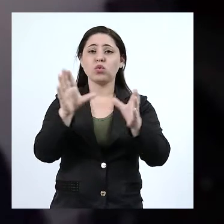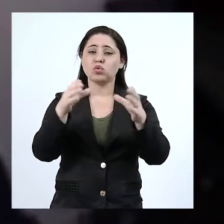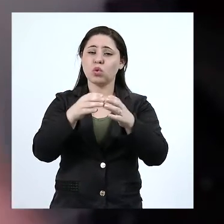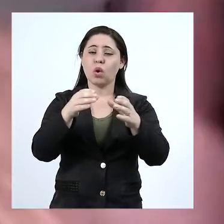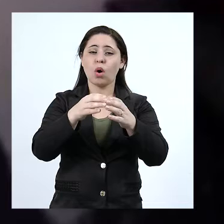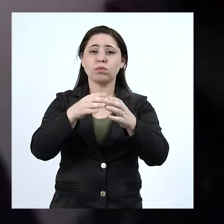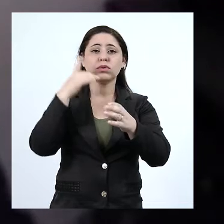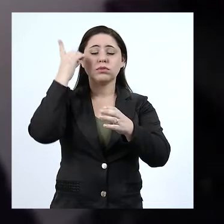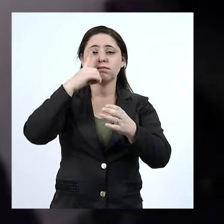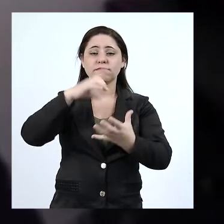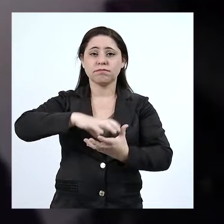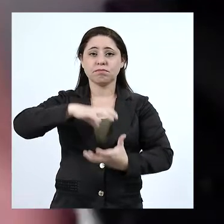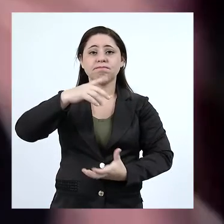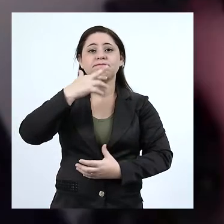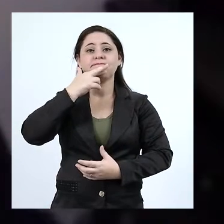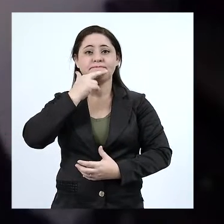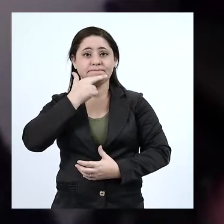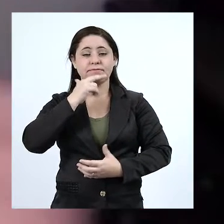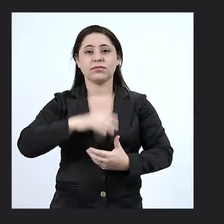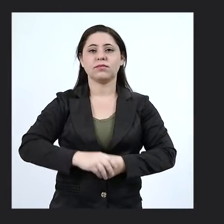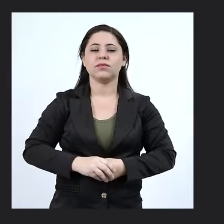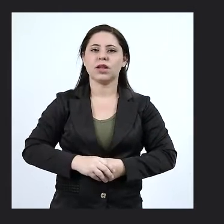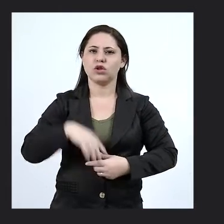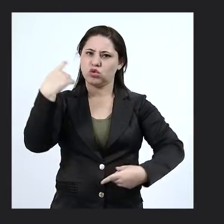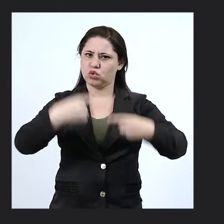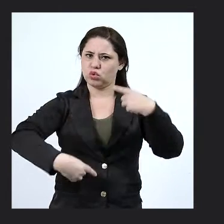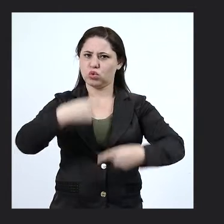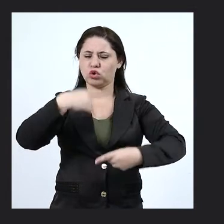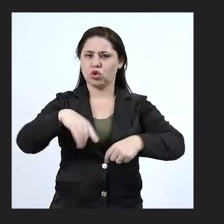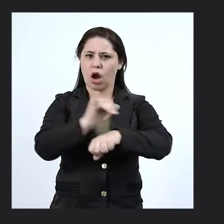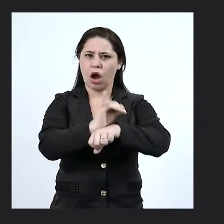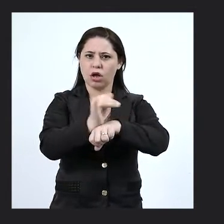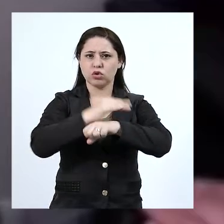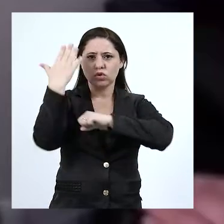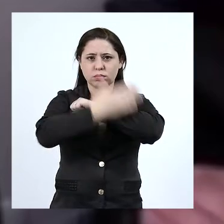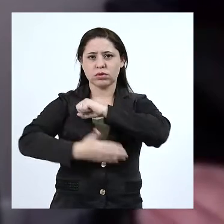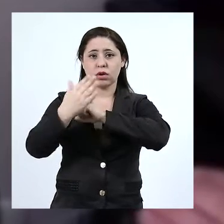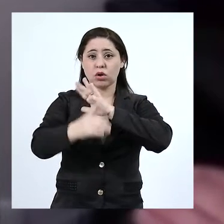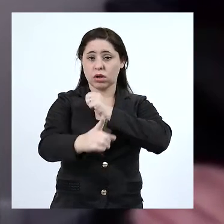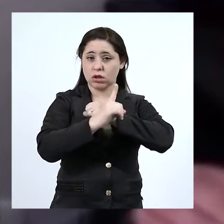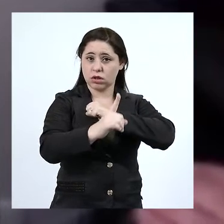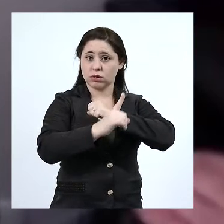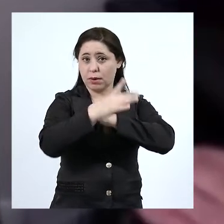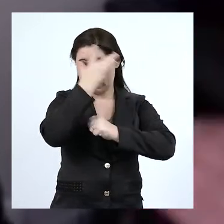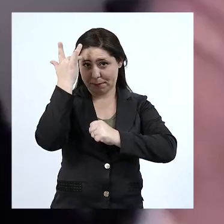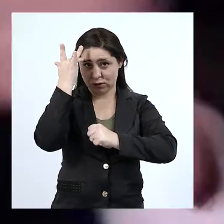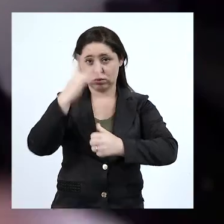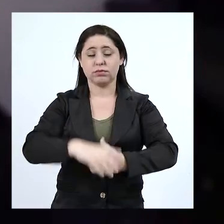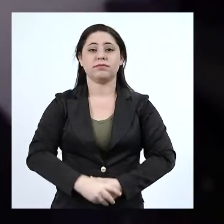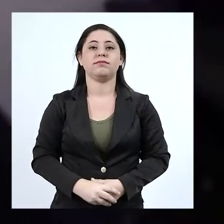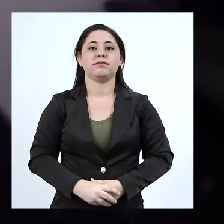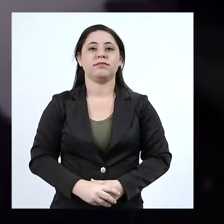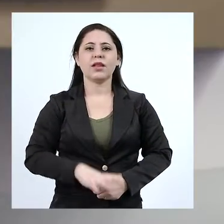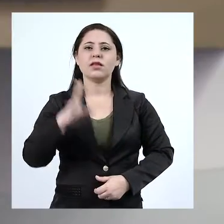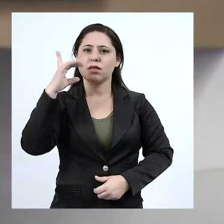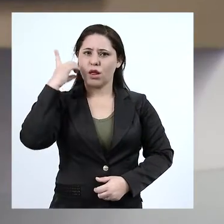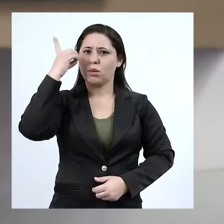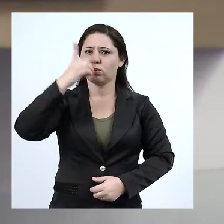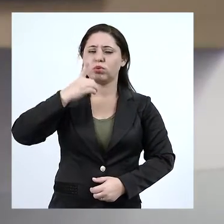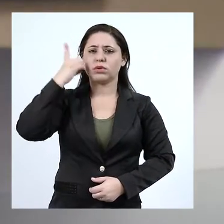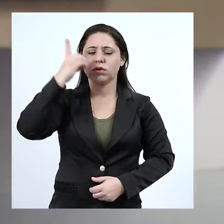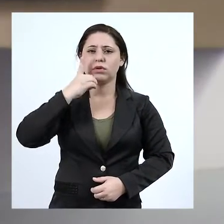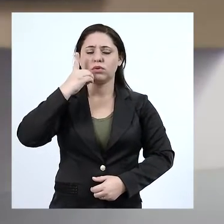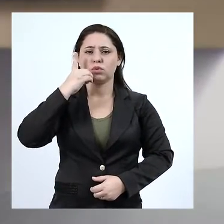Parlamentar do Idoso, deputado Renato Câmara, debateu as ações de proteção e atendimento a essas pessoas.